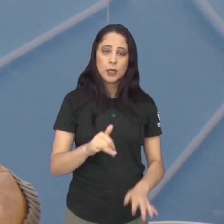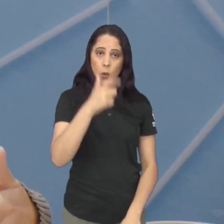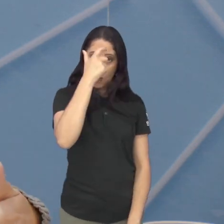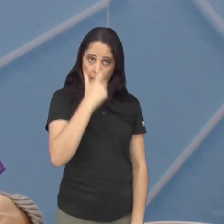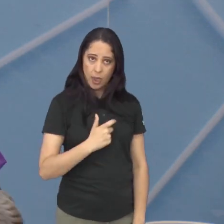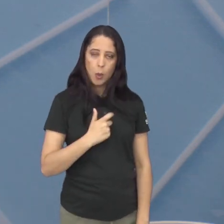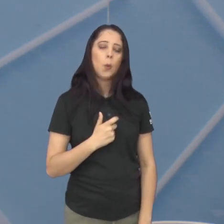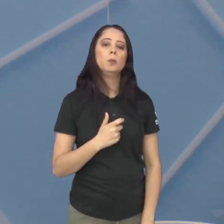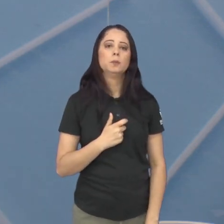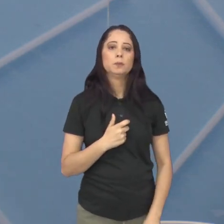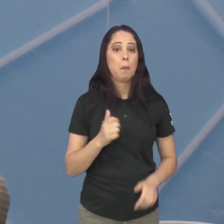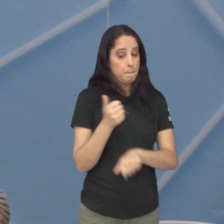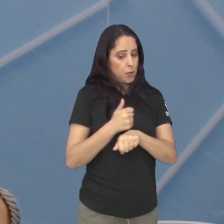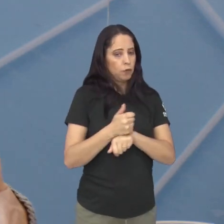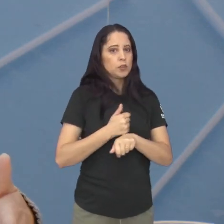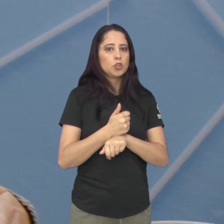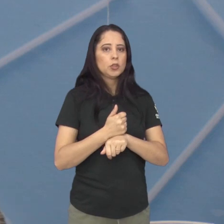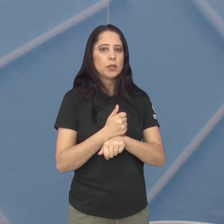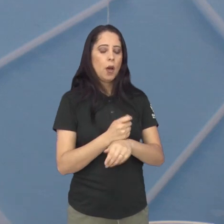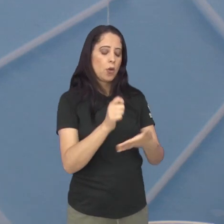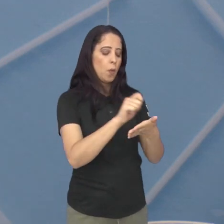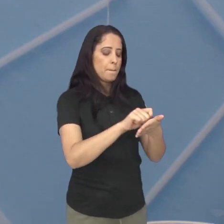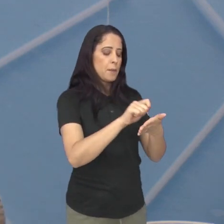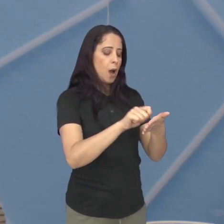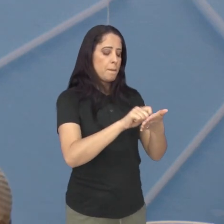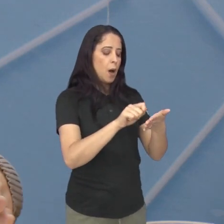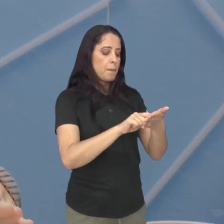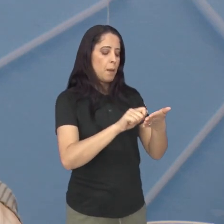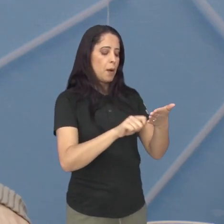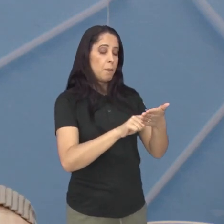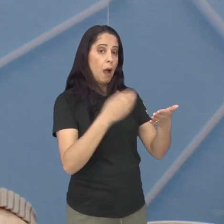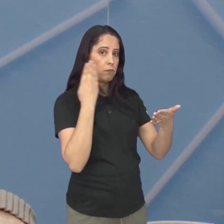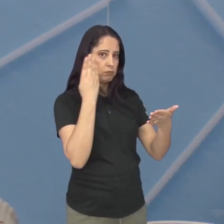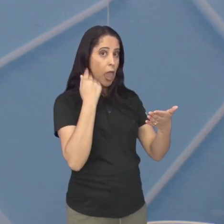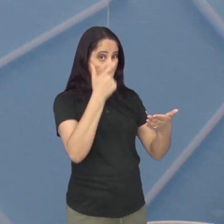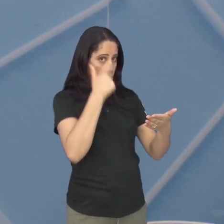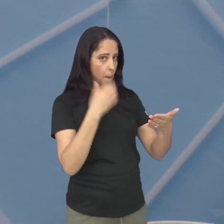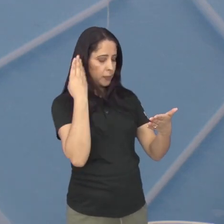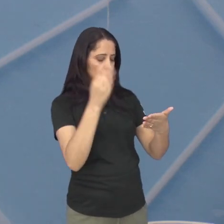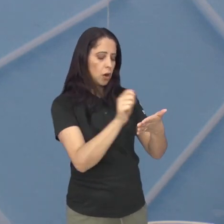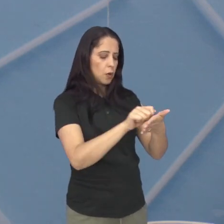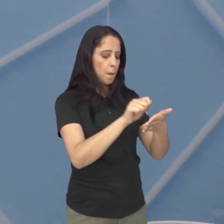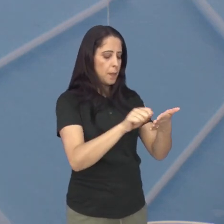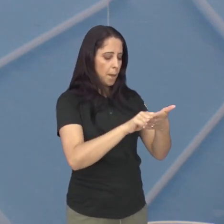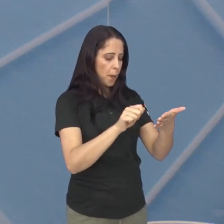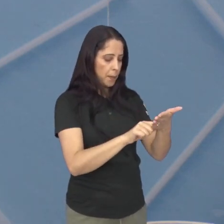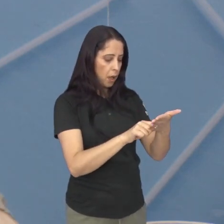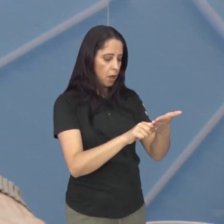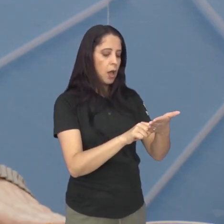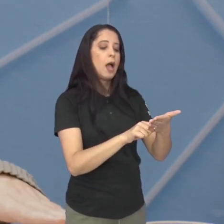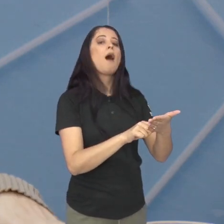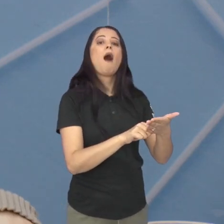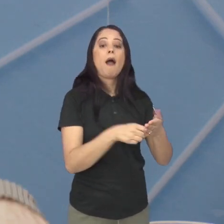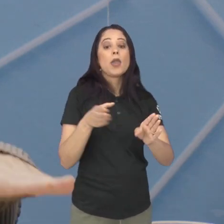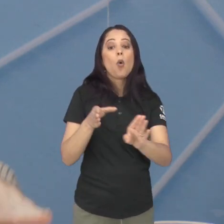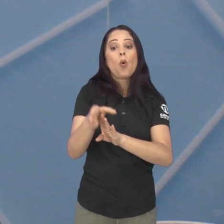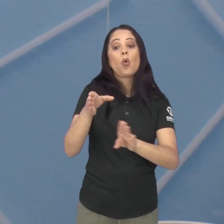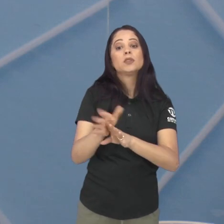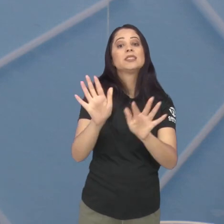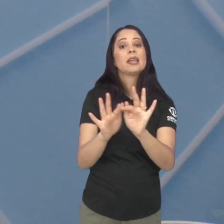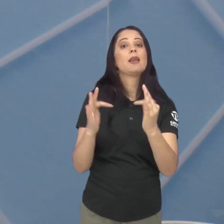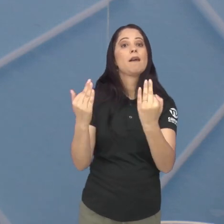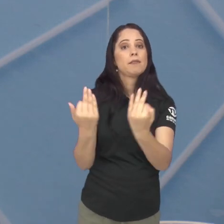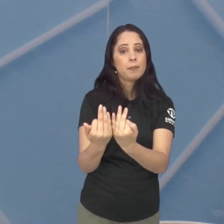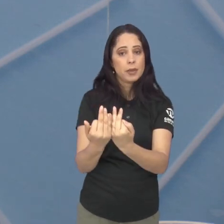um laudo, né? Como neuropsicóloga, eu dou um laudo, eu faço toda a orientação para a família, para tudo que